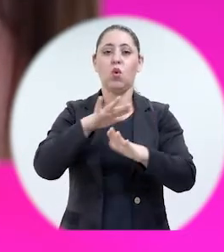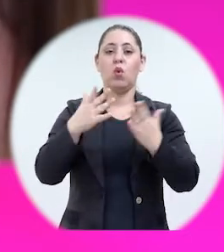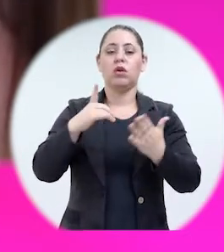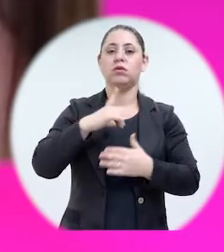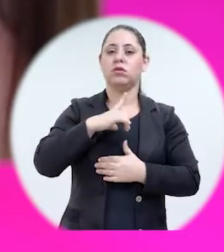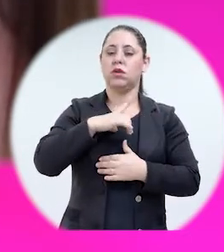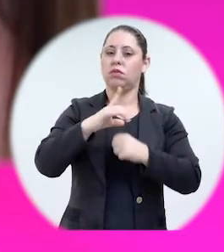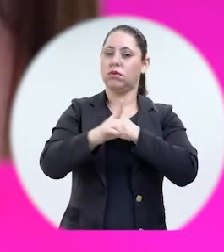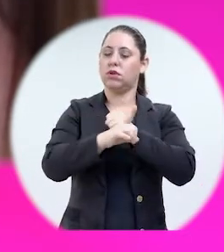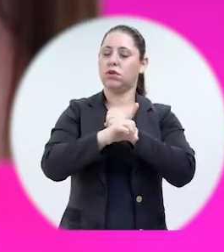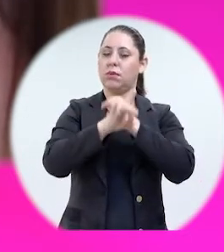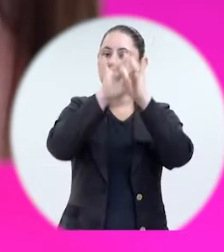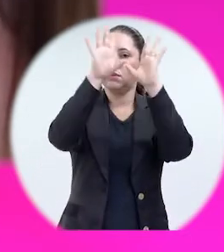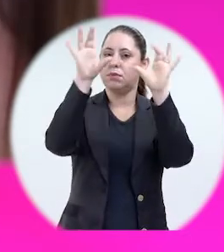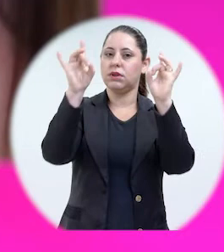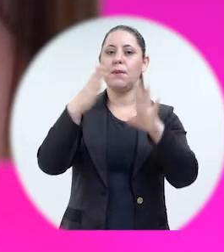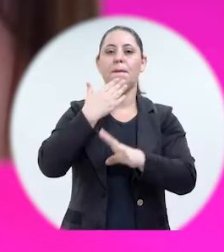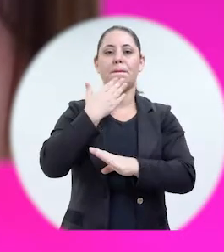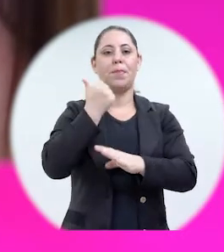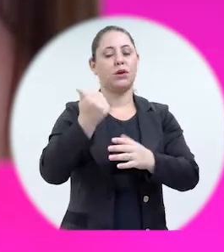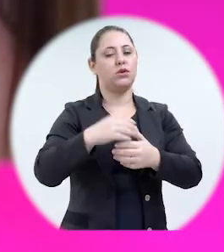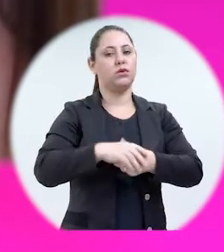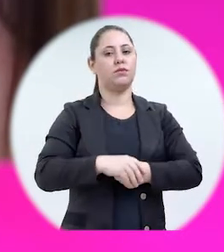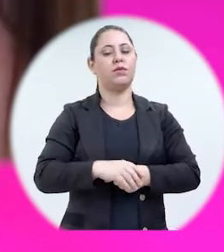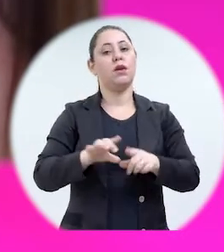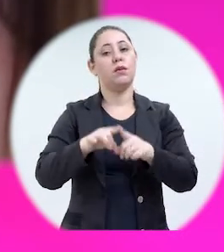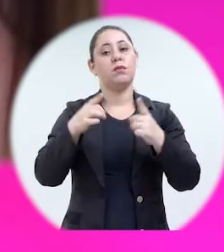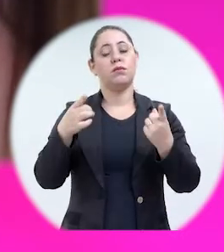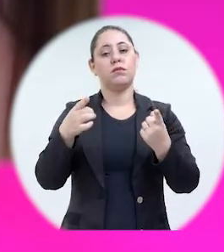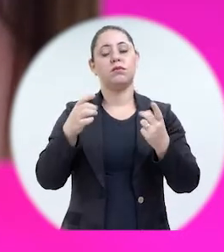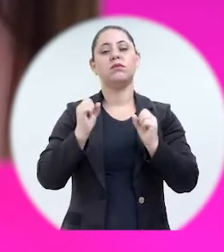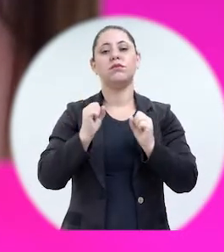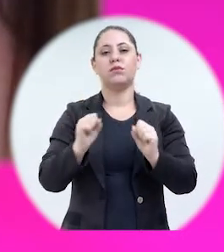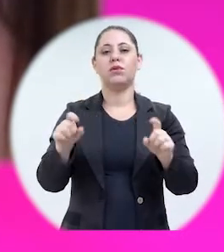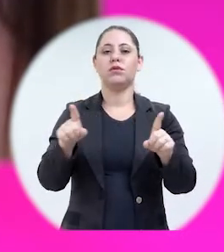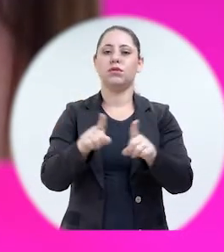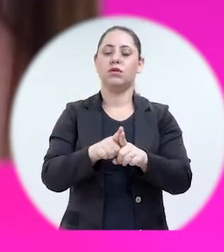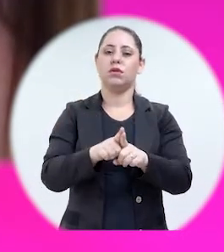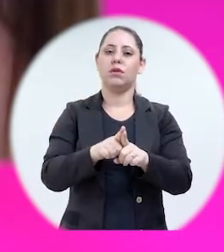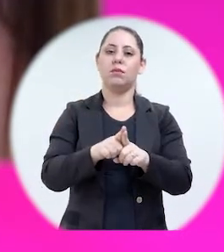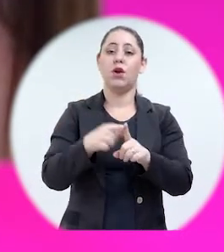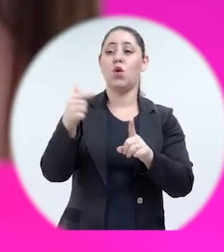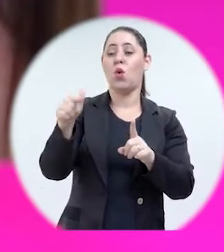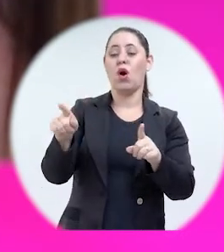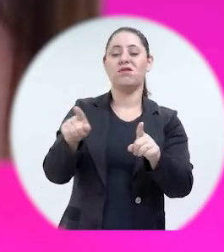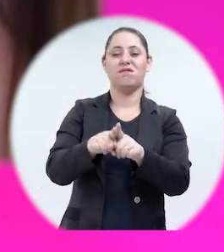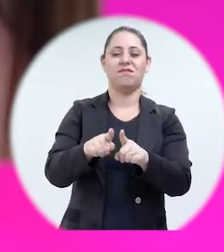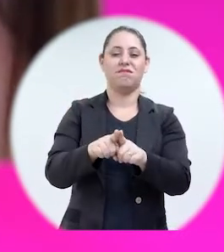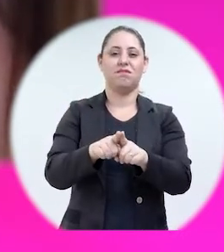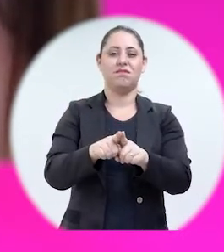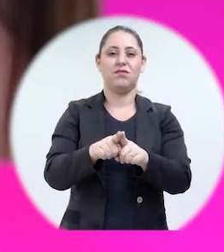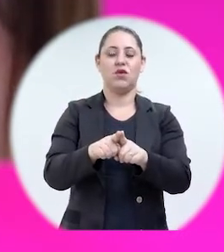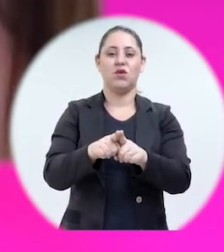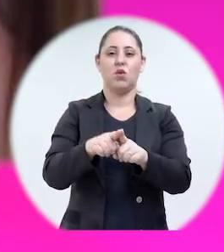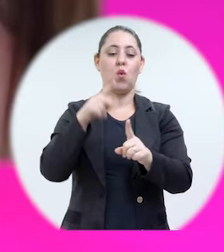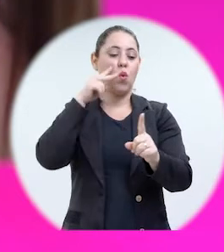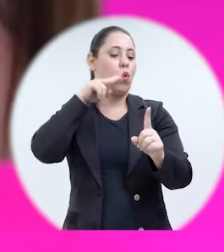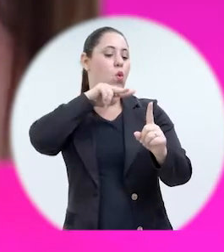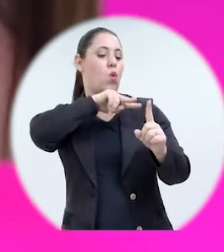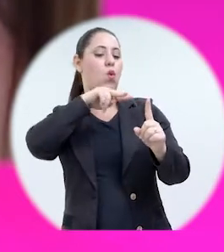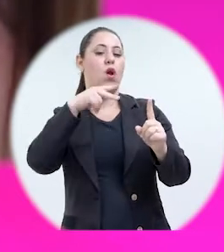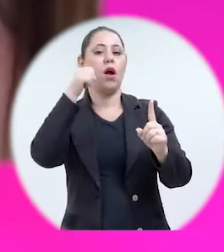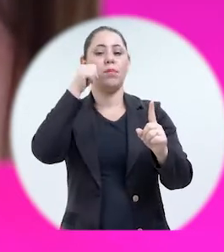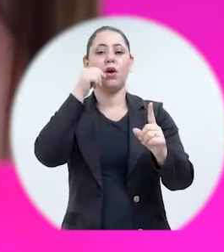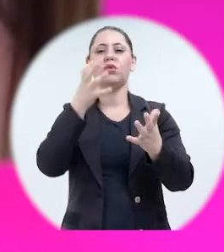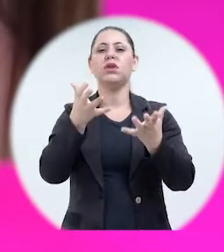delegacia quando existir uma de atendimento especializado, melhor, né? Mas é possível também esse outro lado, a gente ter esse